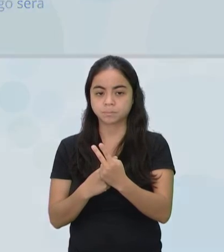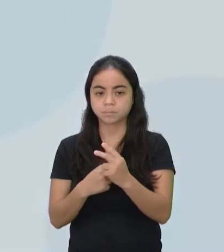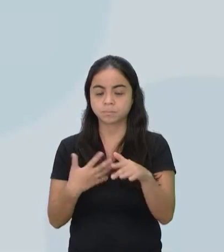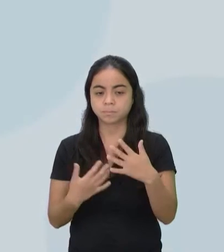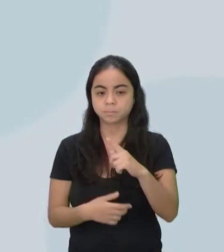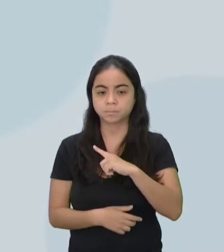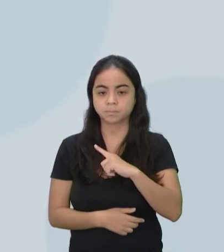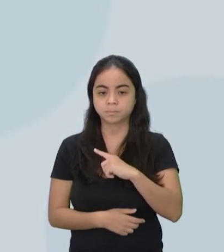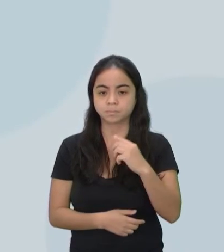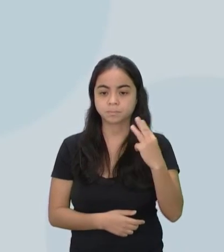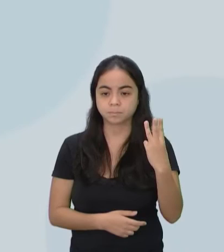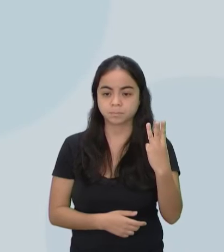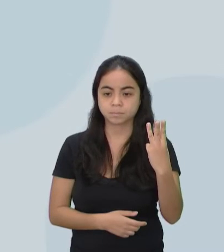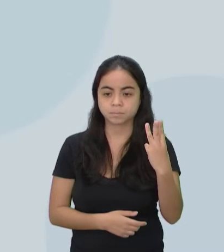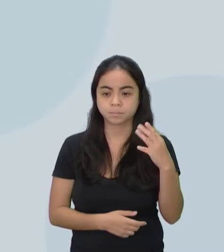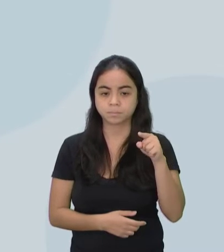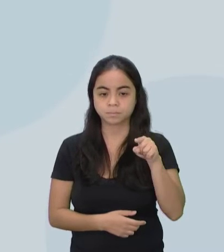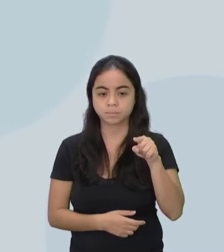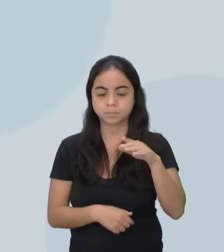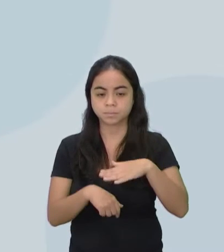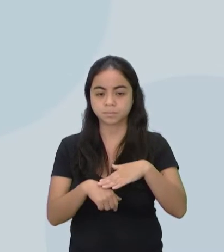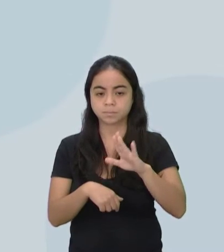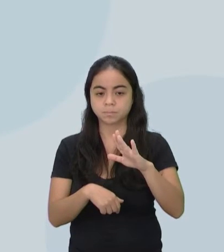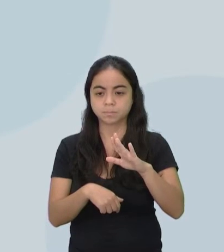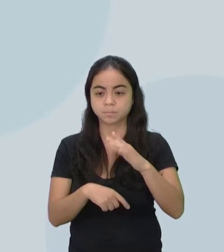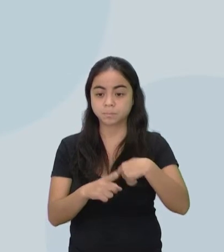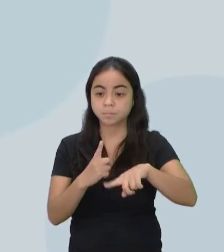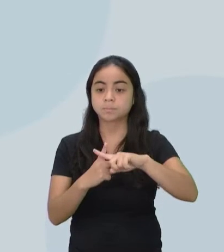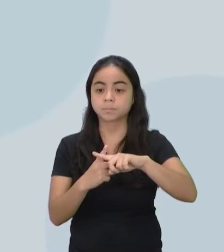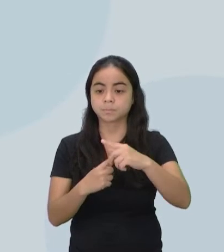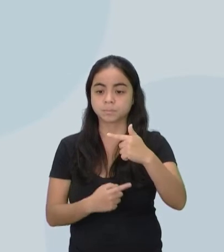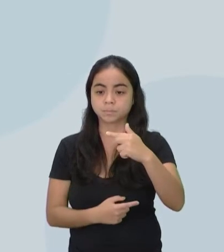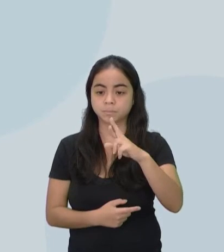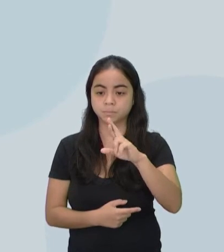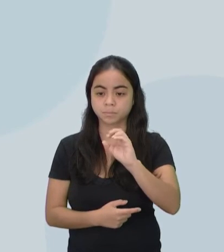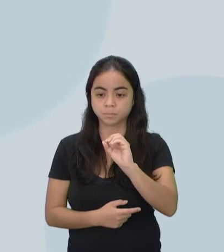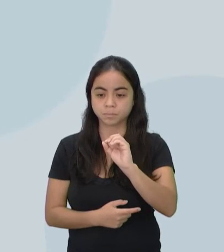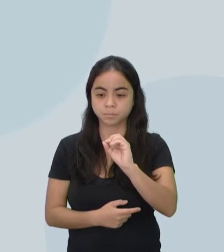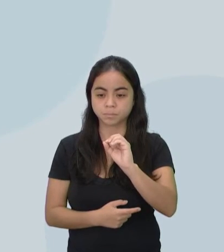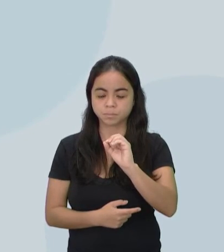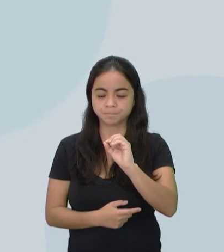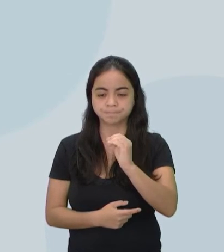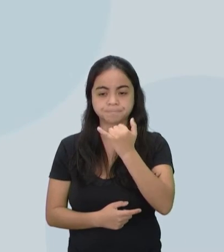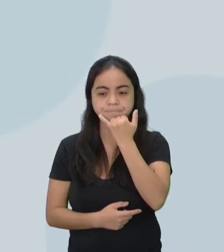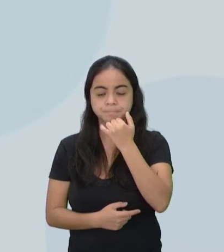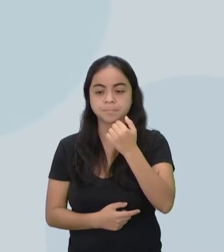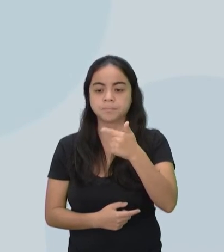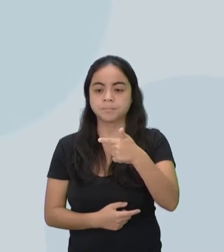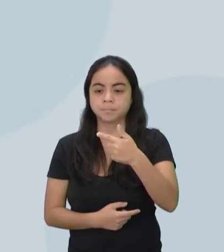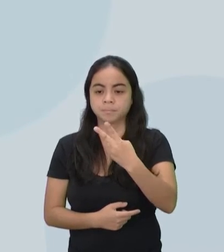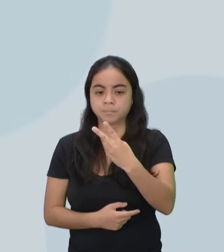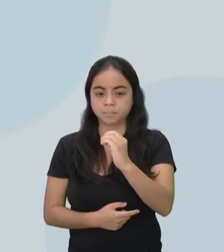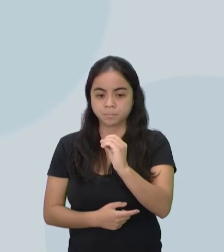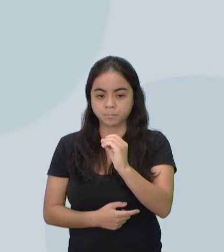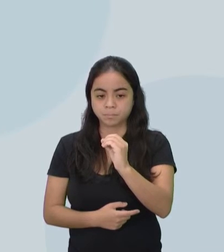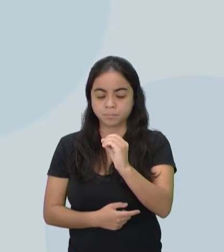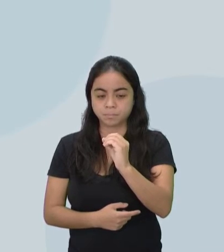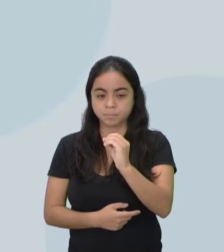obtemos 3.000 mais 720. 3.000 mais 720,